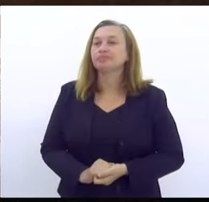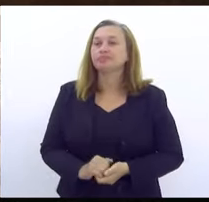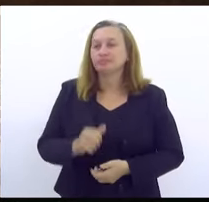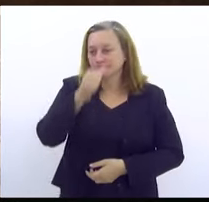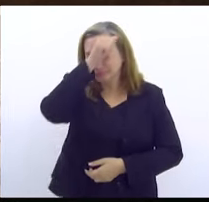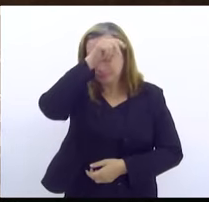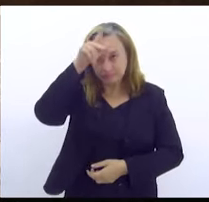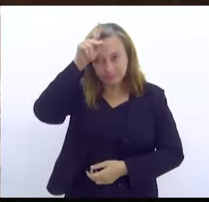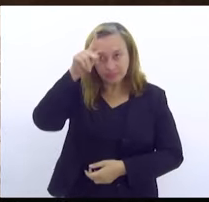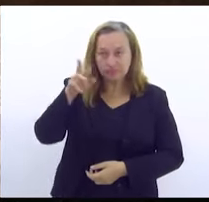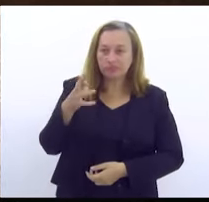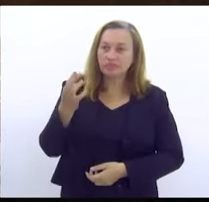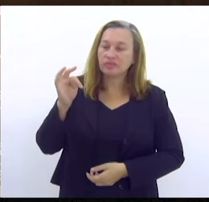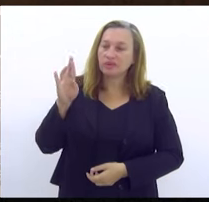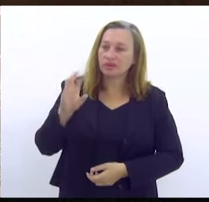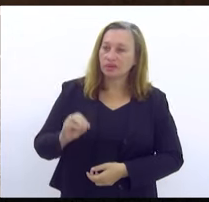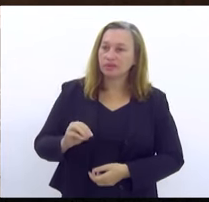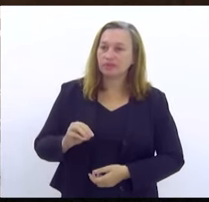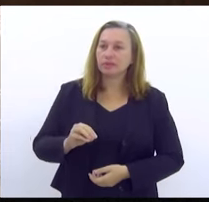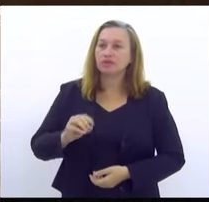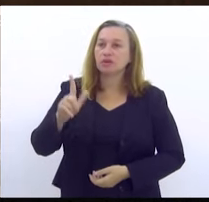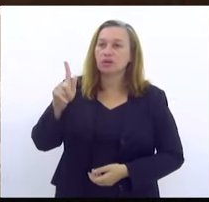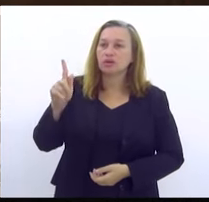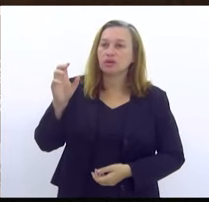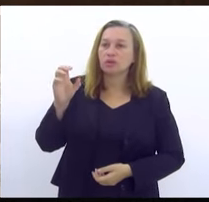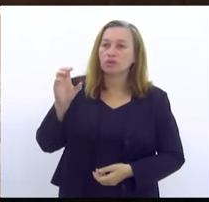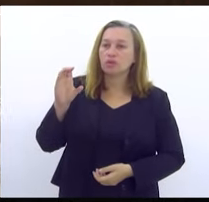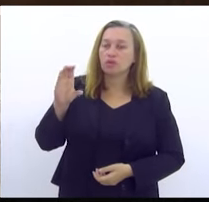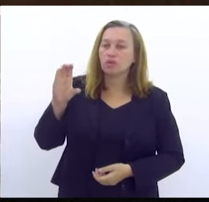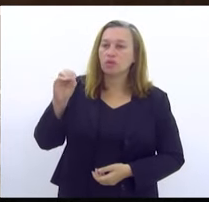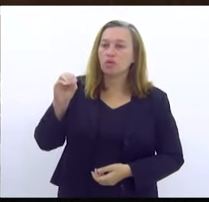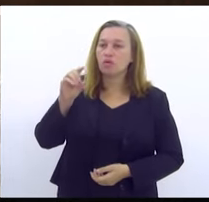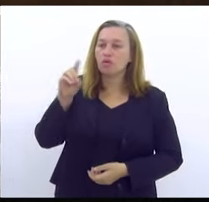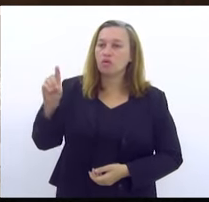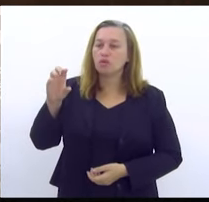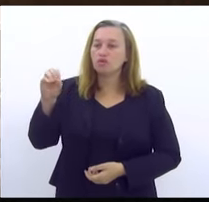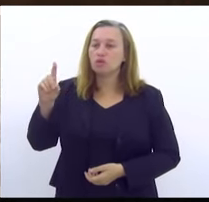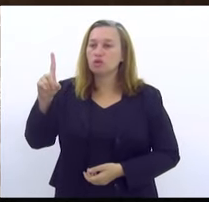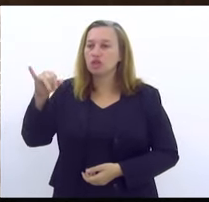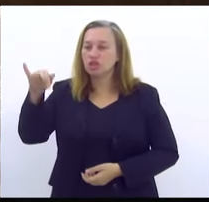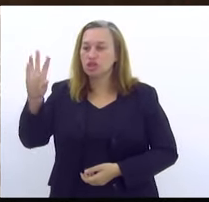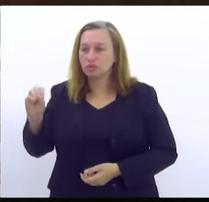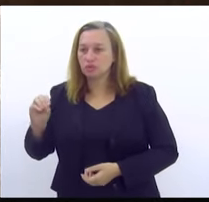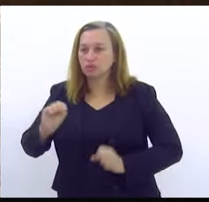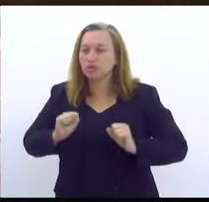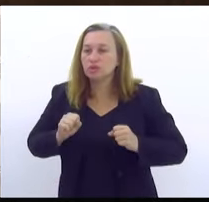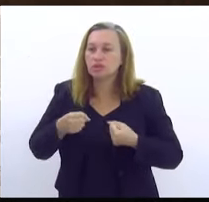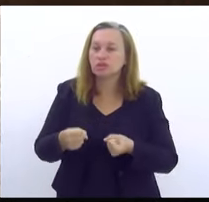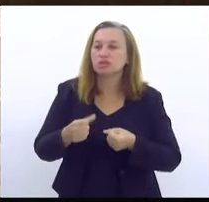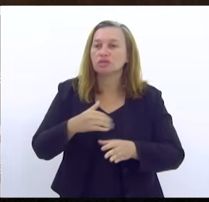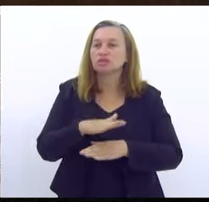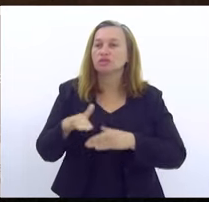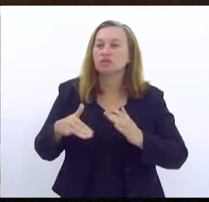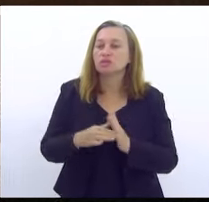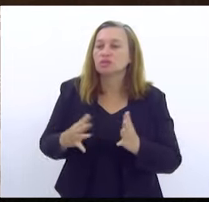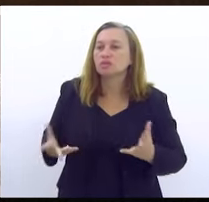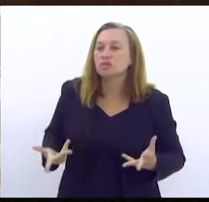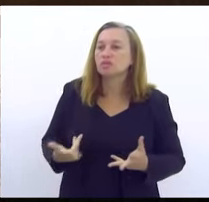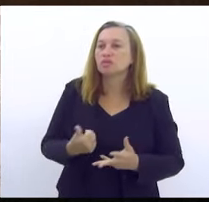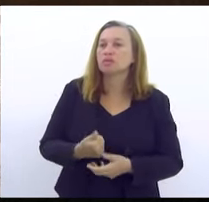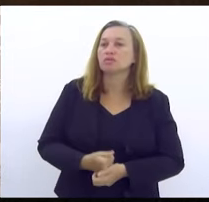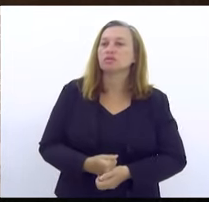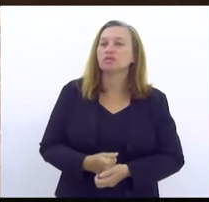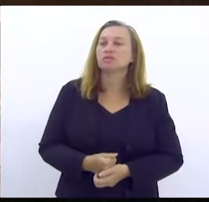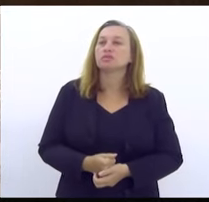prefeito Renato Cozzolino, que de pronto se colocou à disposição e deu todas as condições para